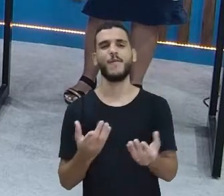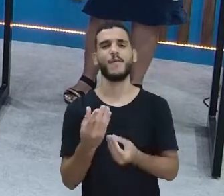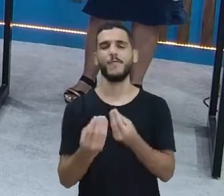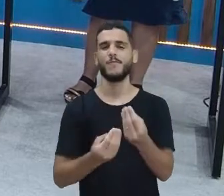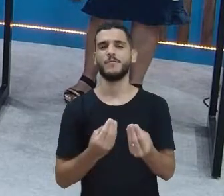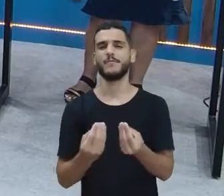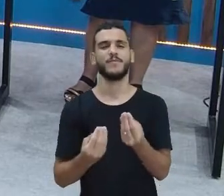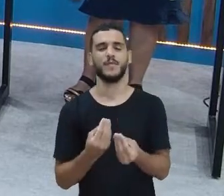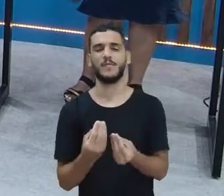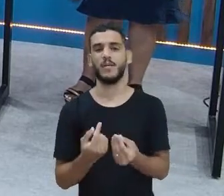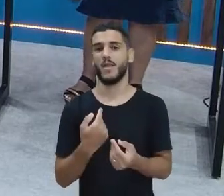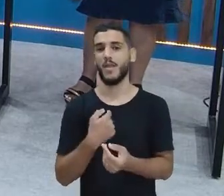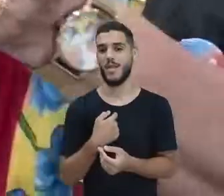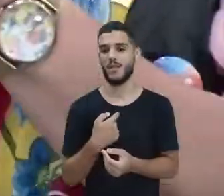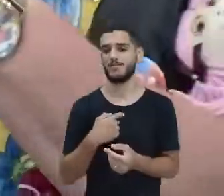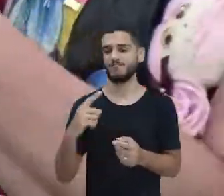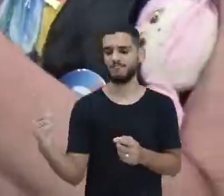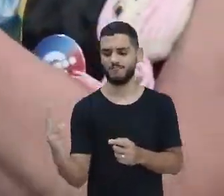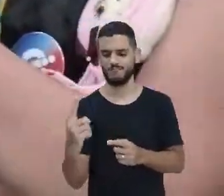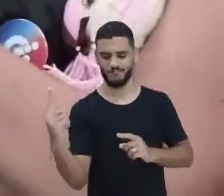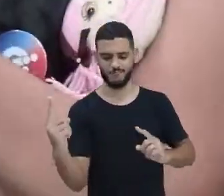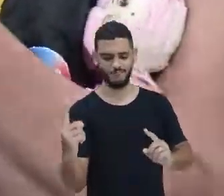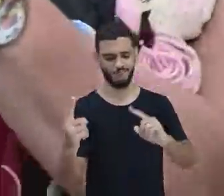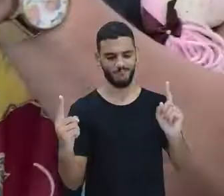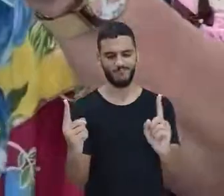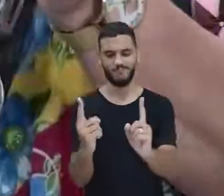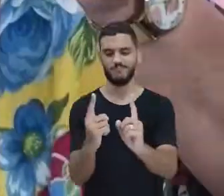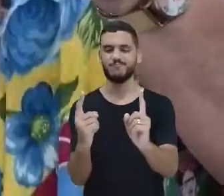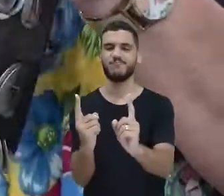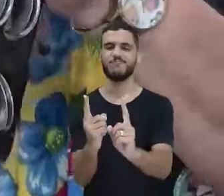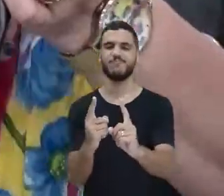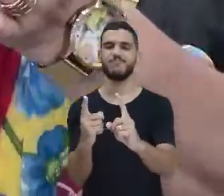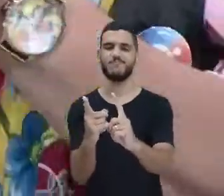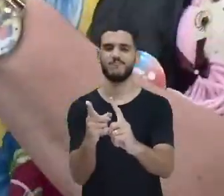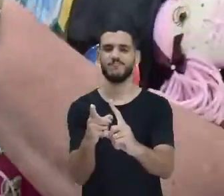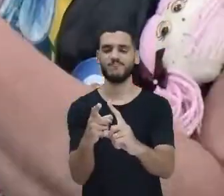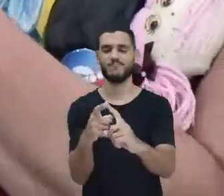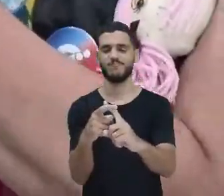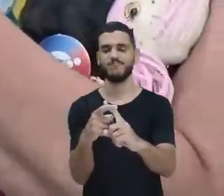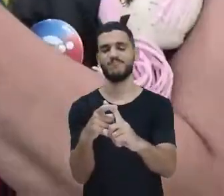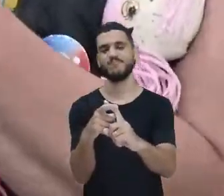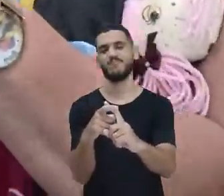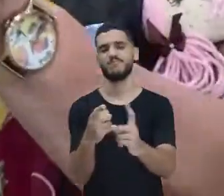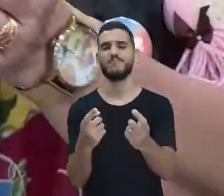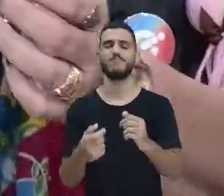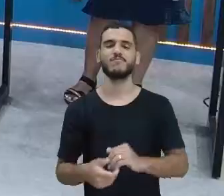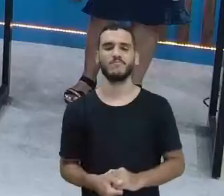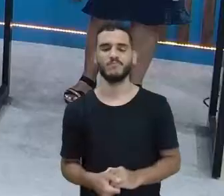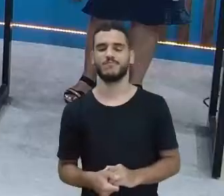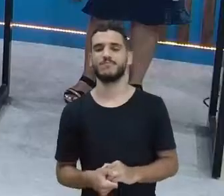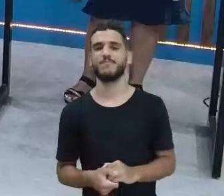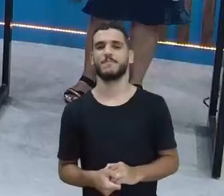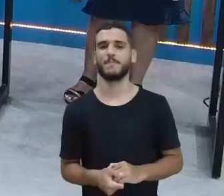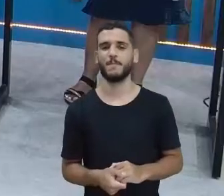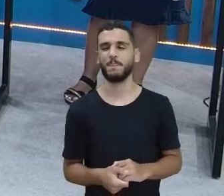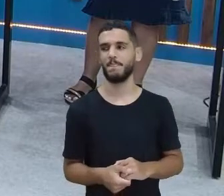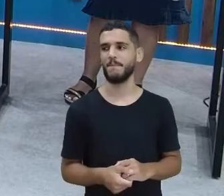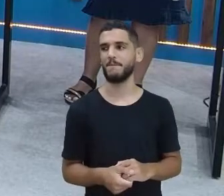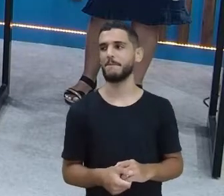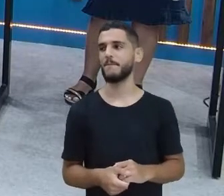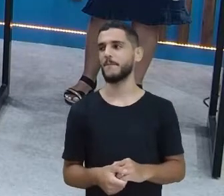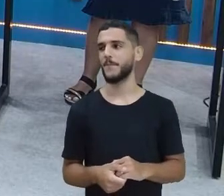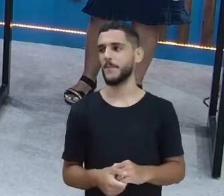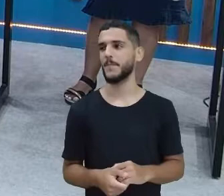companhia? Sem a tua, sem a tua, sem a tua companhia. Muito